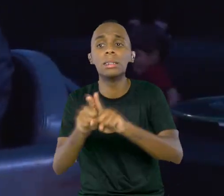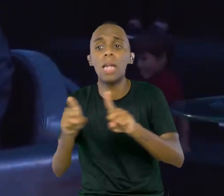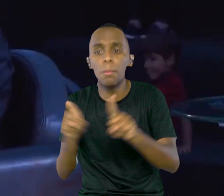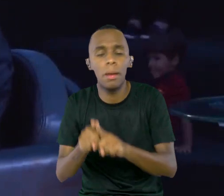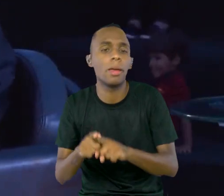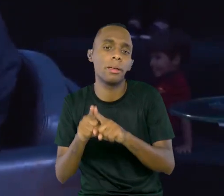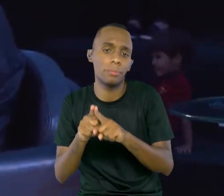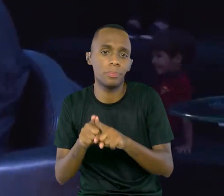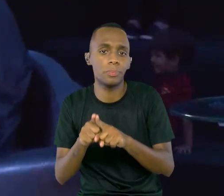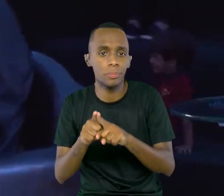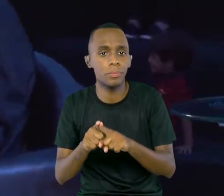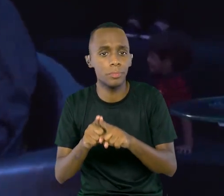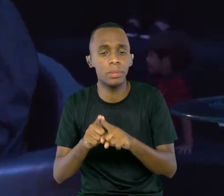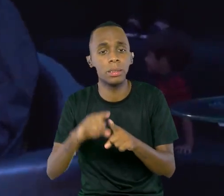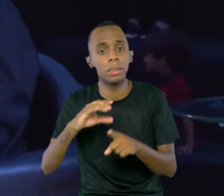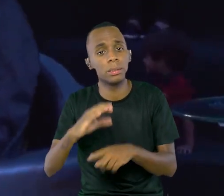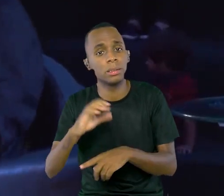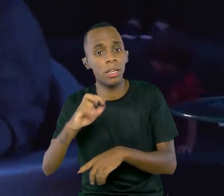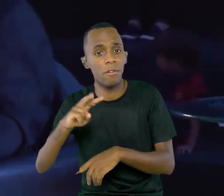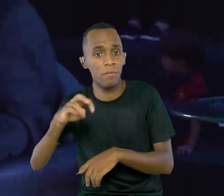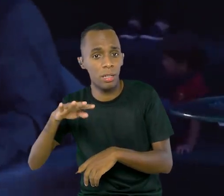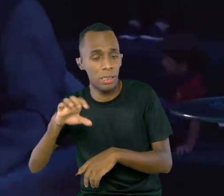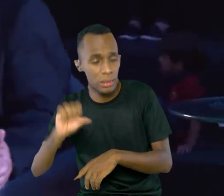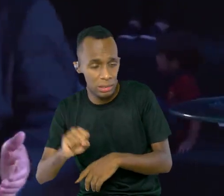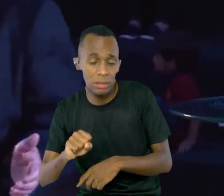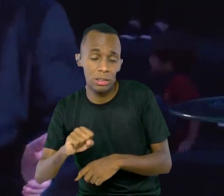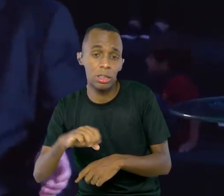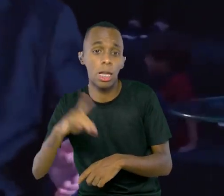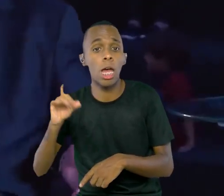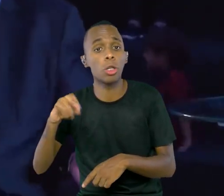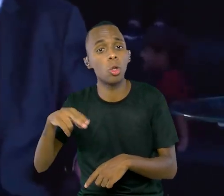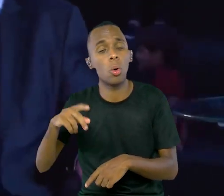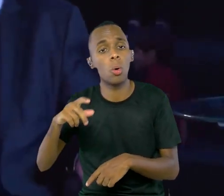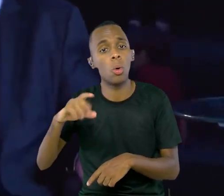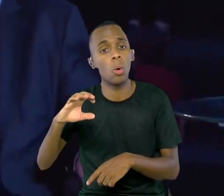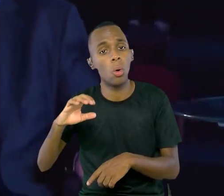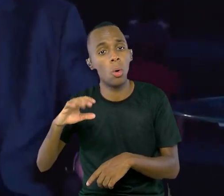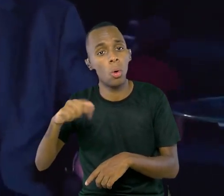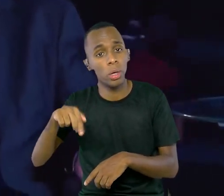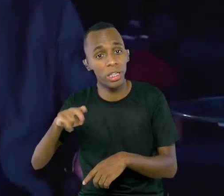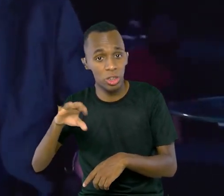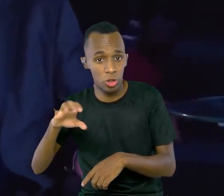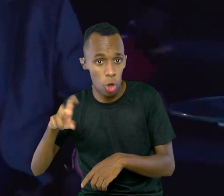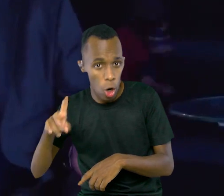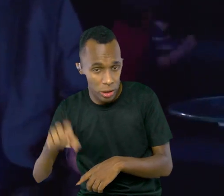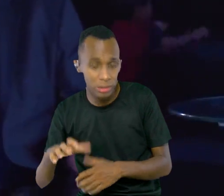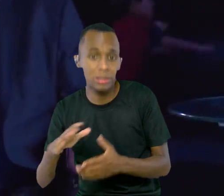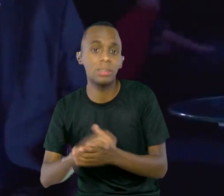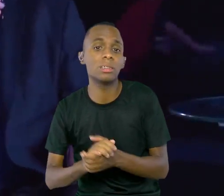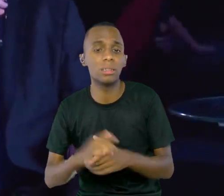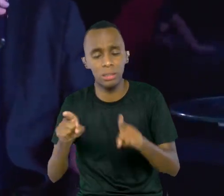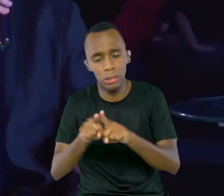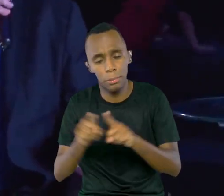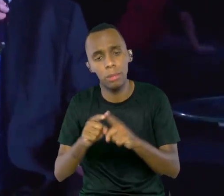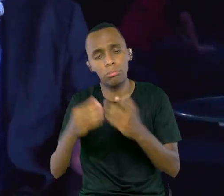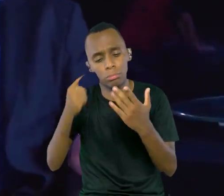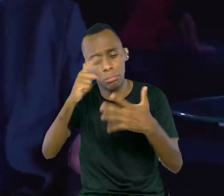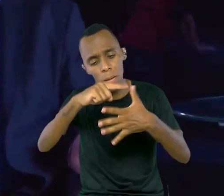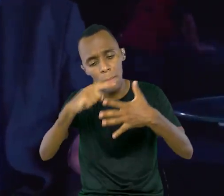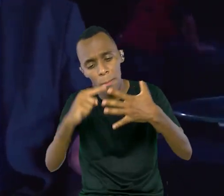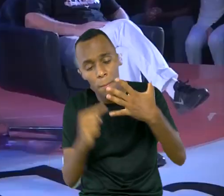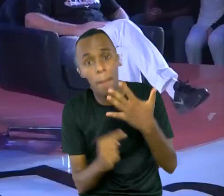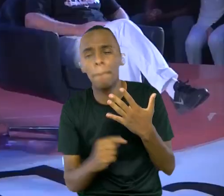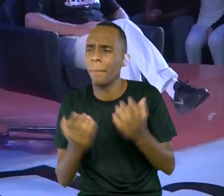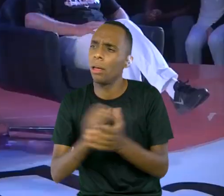Dostoiévski. Trouxeram Cervantes, isto é, Dom Quixote. Trouxeram o Vermelho e Negro, do